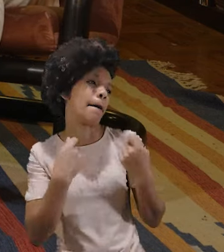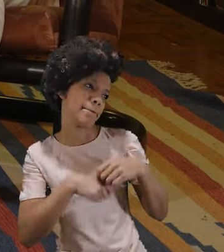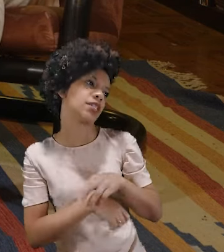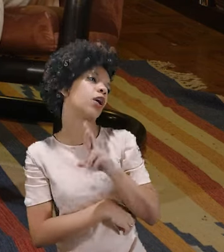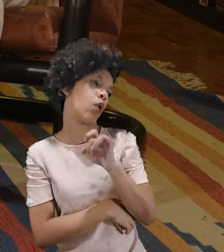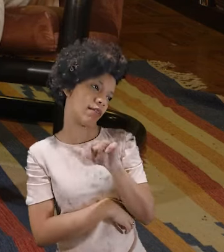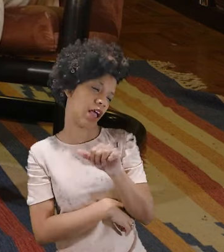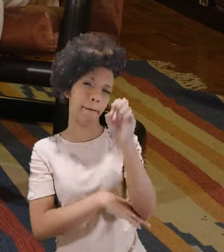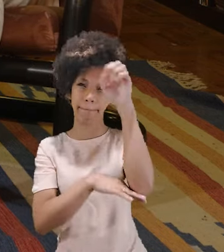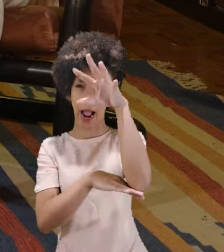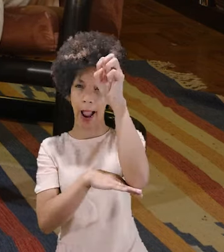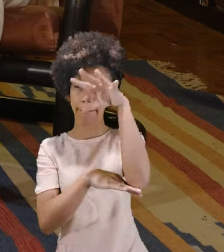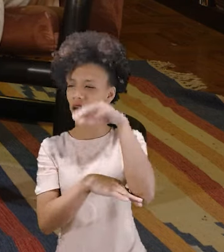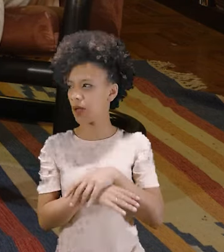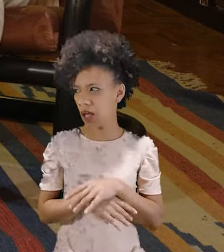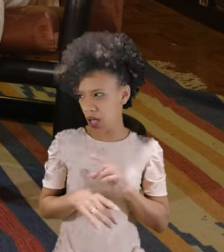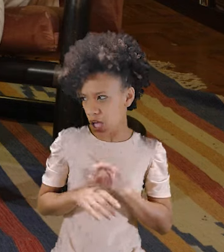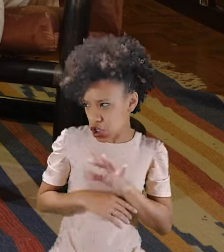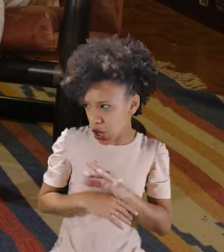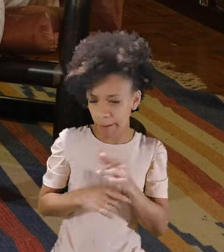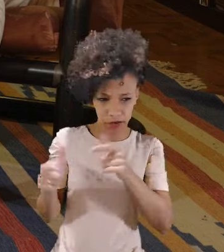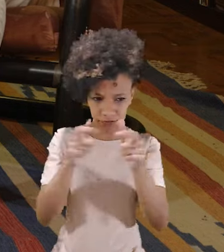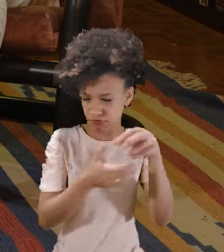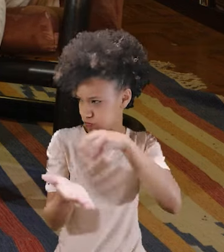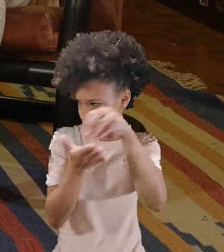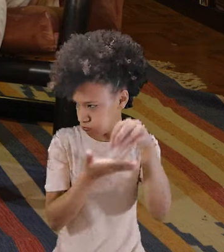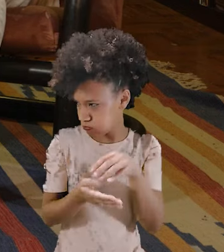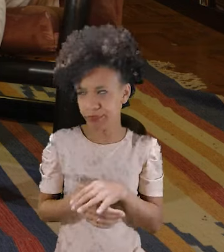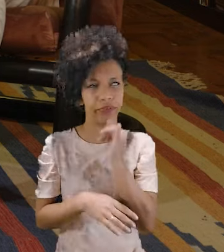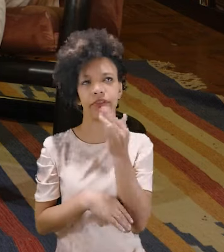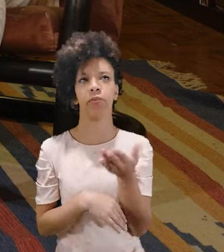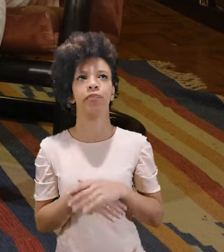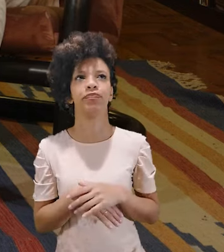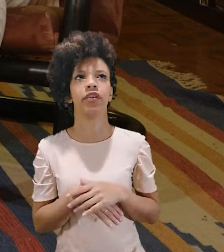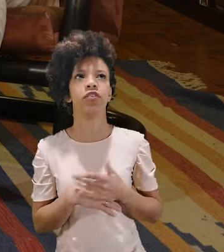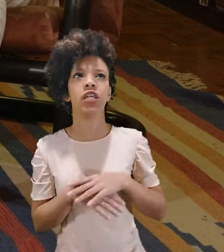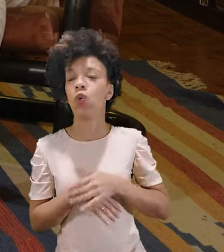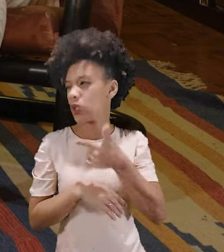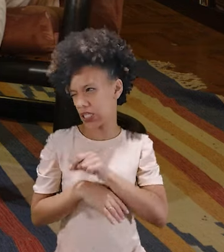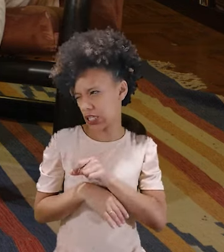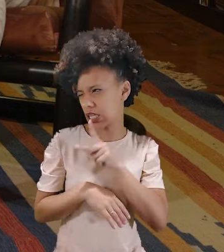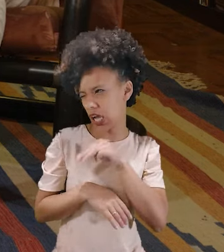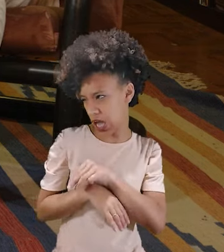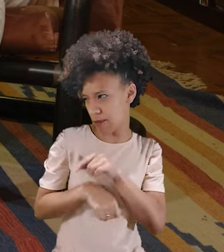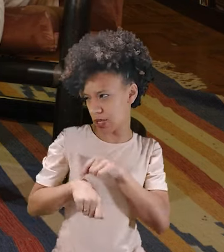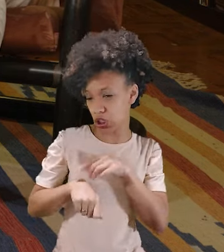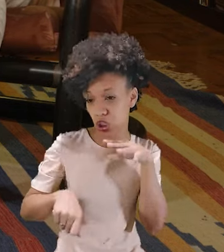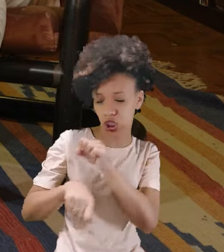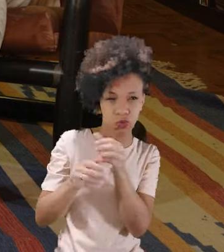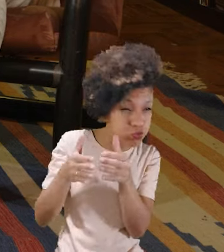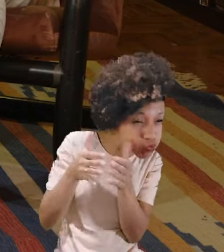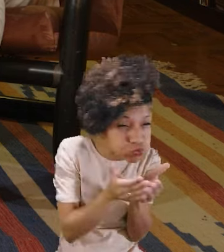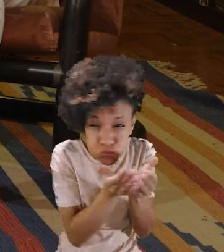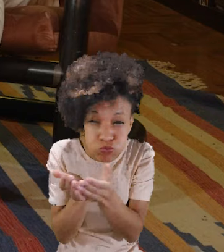ah ah mas esse tipo de radar para você você se localizar onde assim você tá por favor pois ficamos até Zinho aqui com